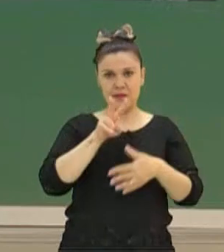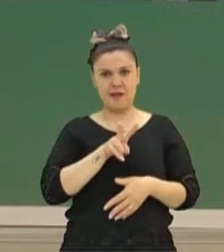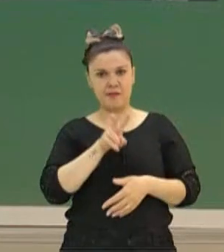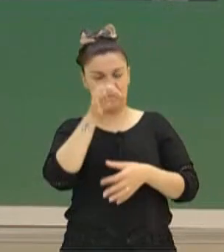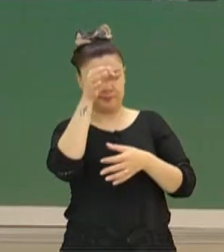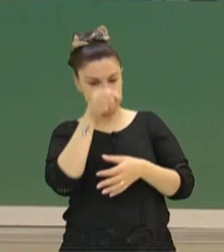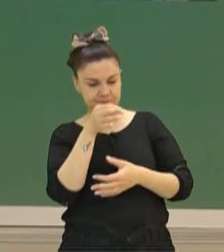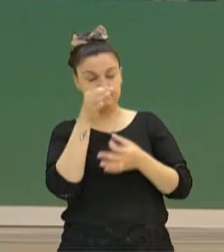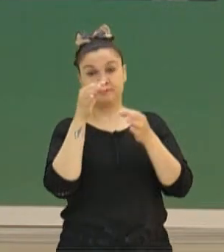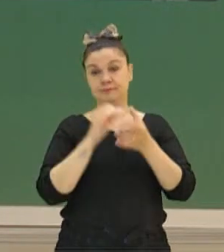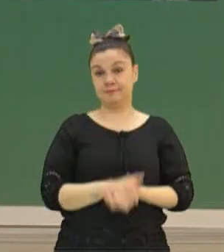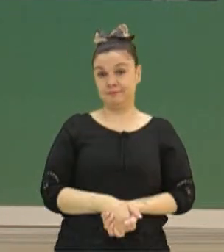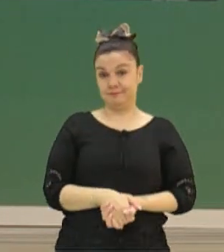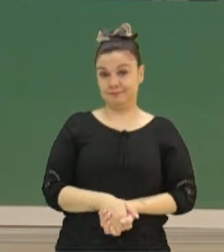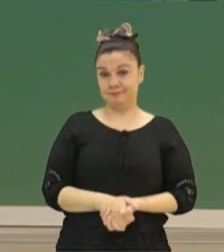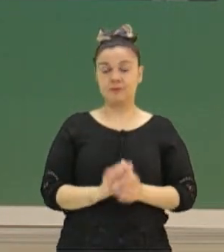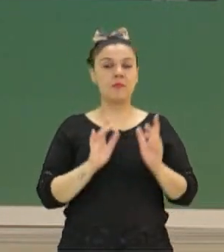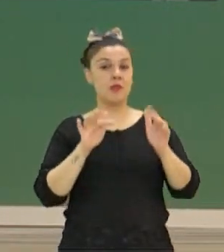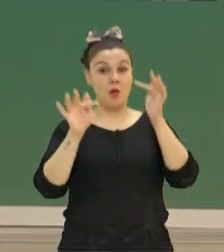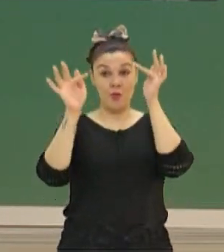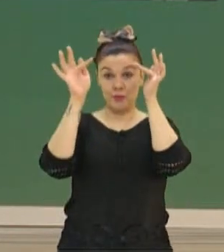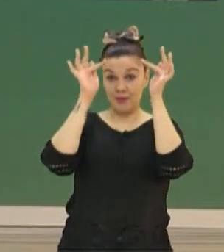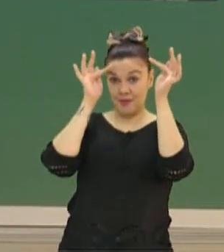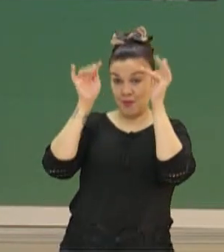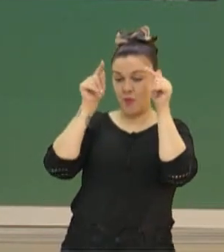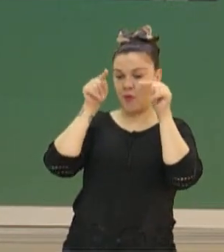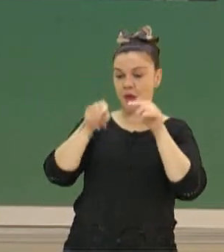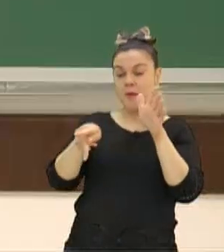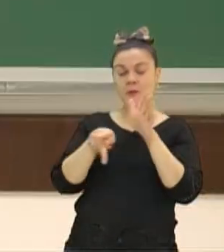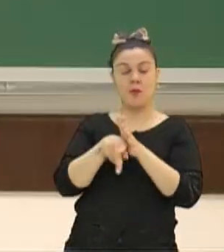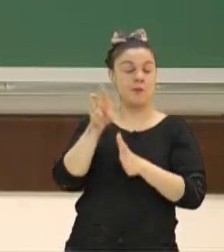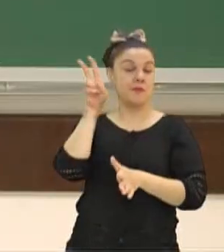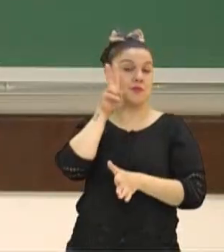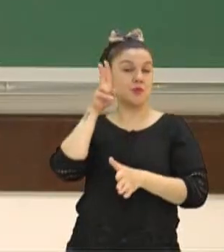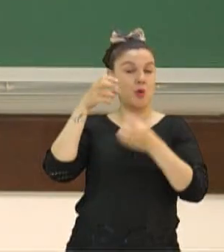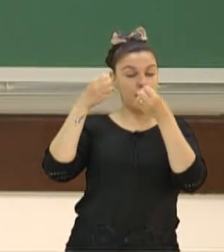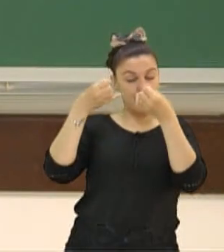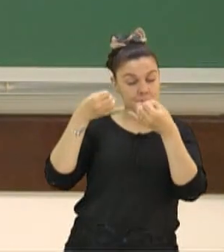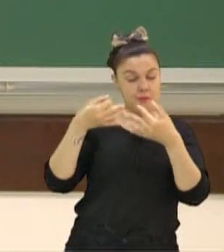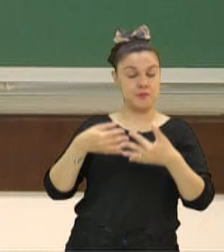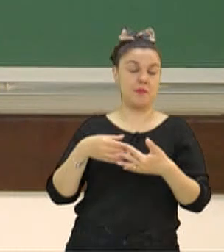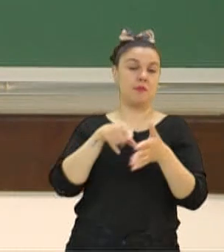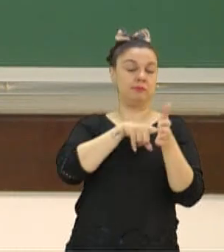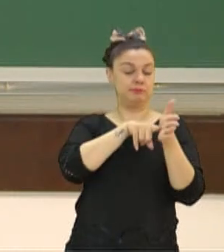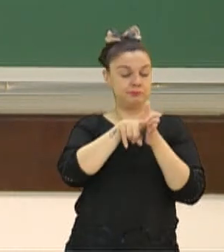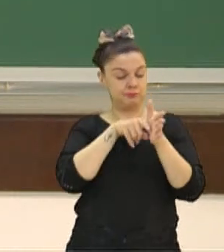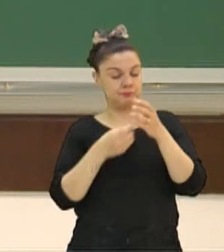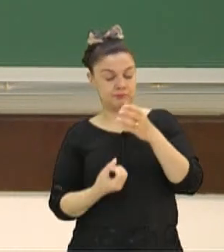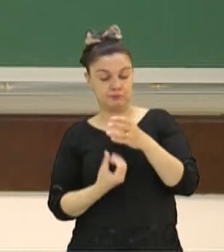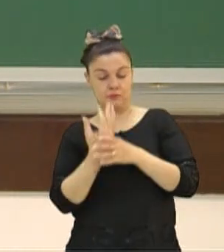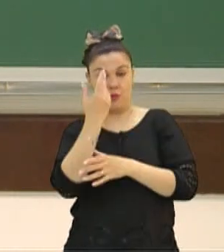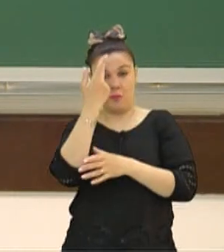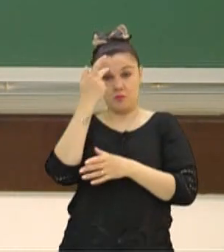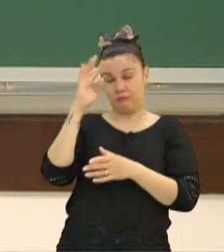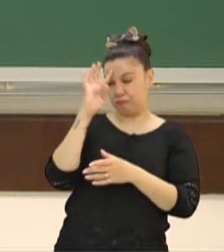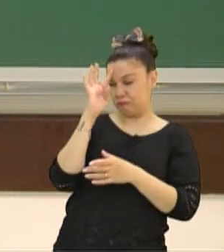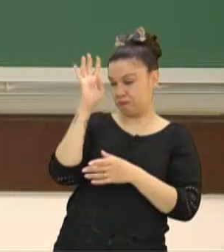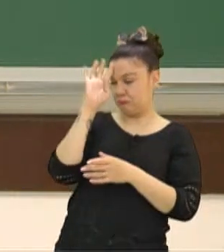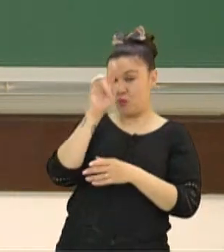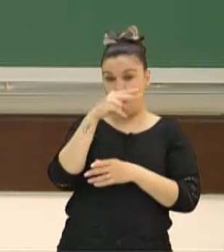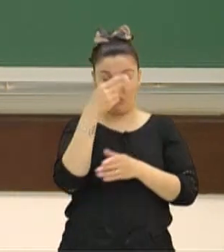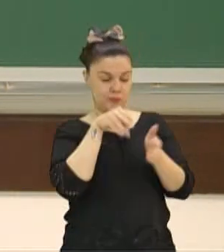ser realmente verdade. Teorias são histórias ou explicações criadas por um pensador